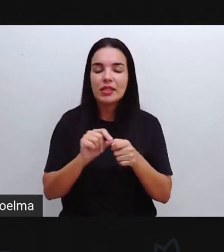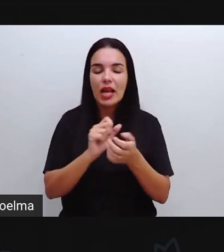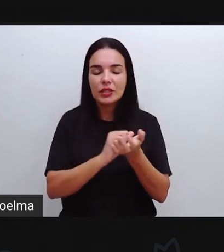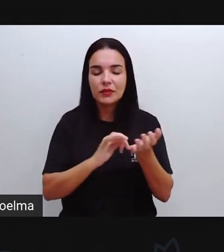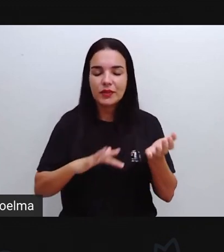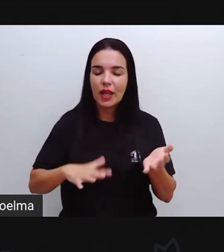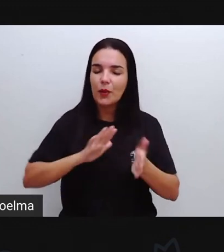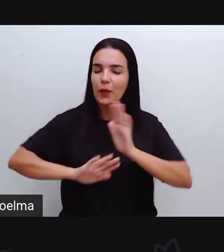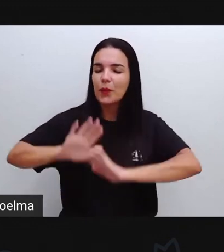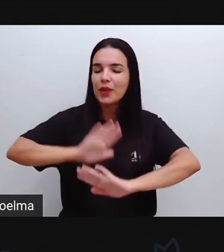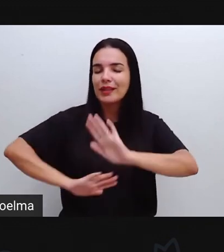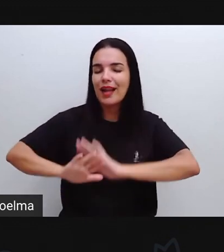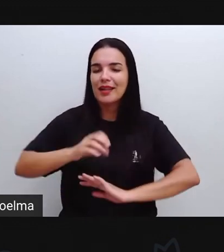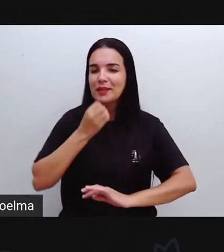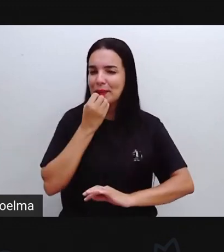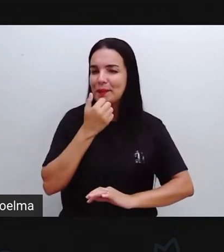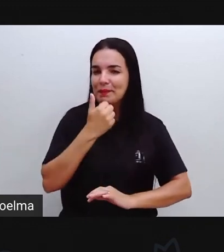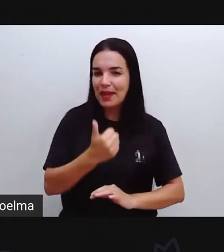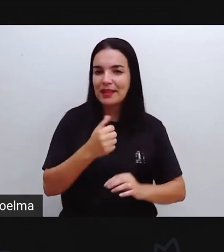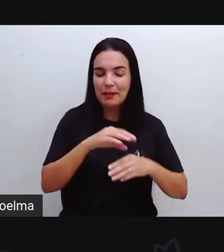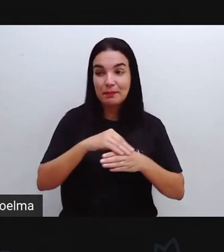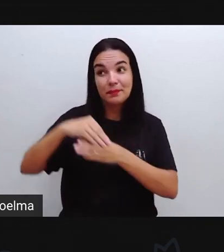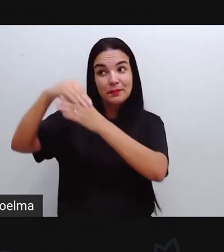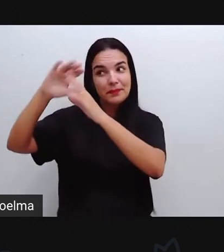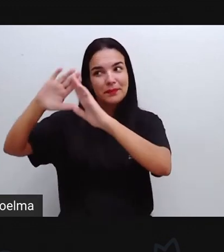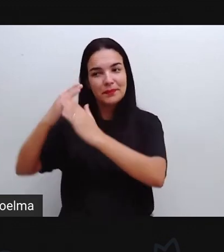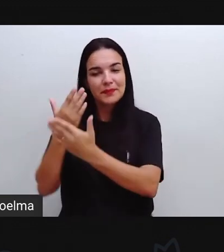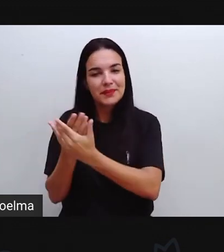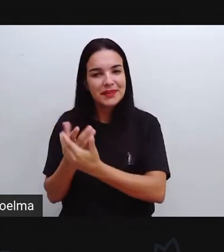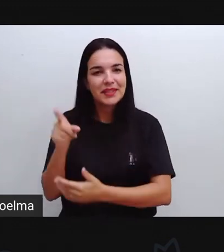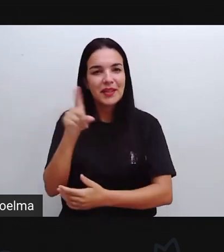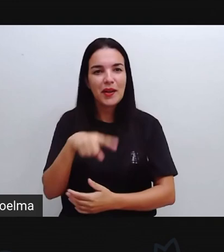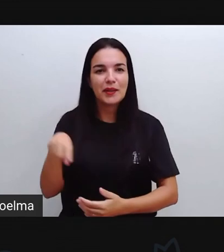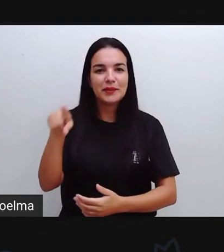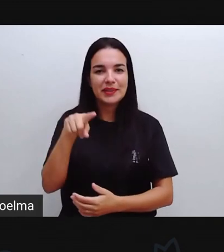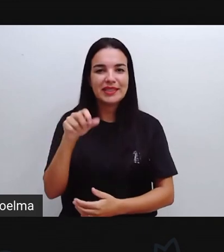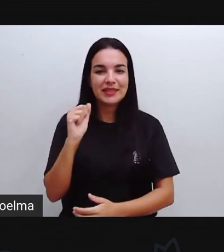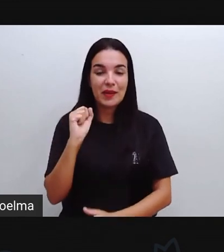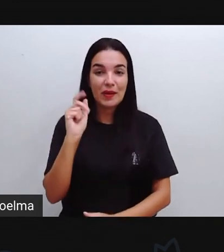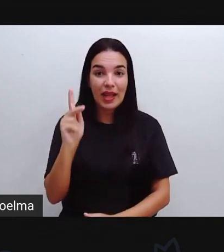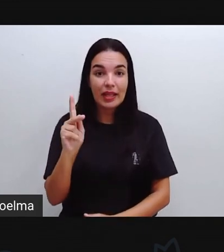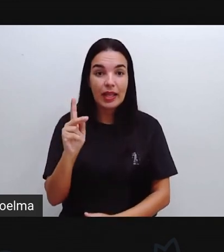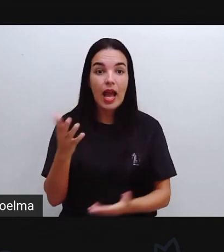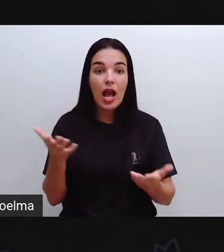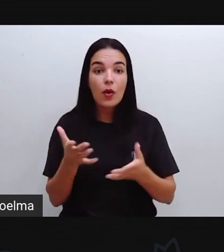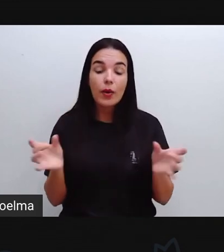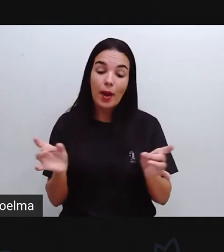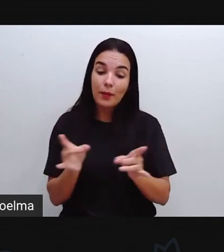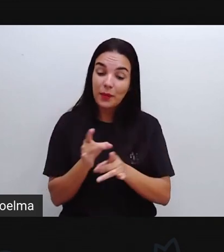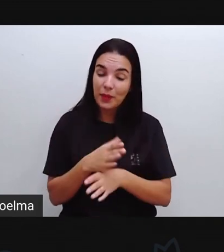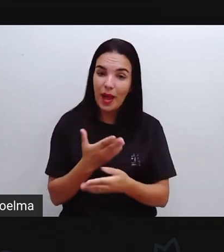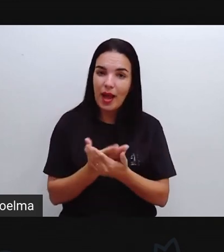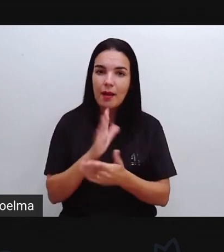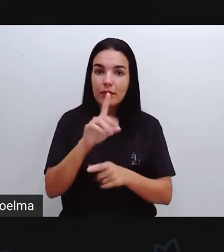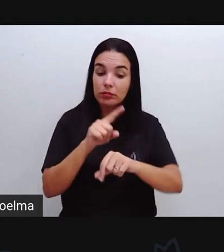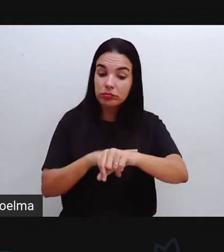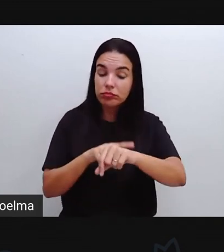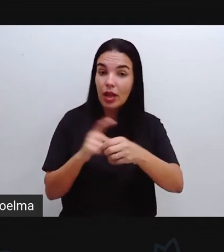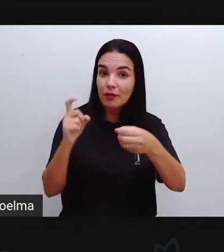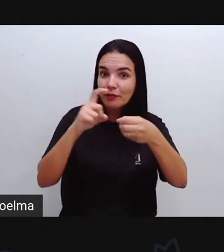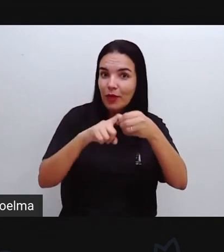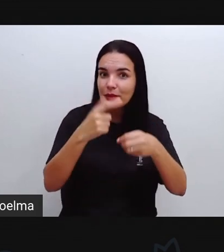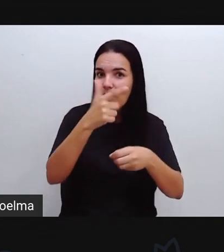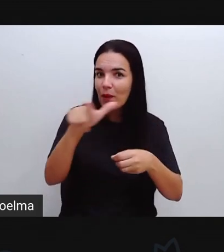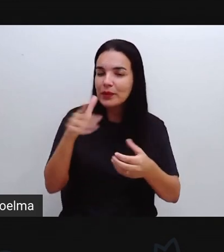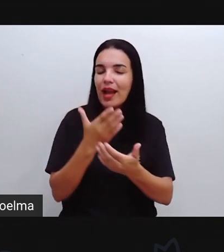atividades com muito cuidado com muito Capricho que deverão ser devolvidas as escolas de vocês a gente vai ficando por aqui mas daqui a pouquinho